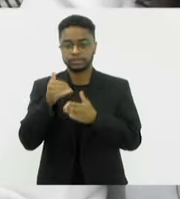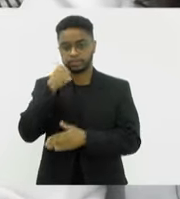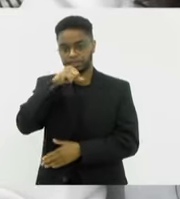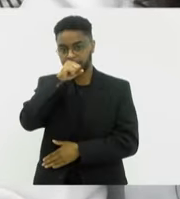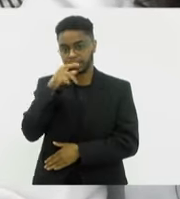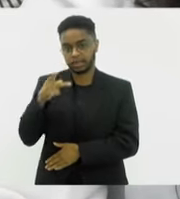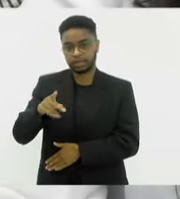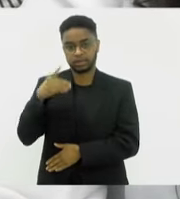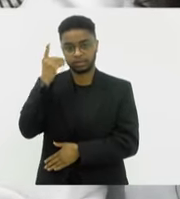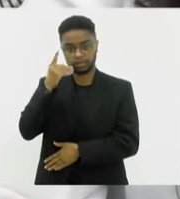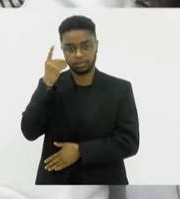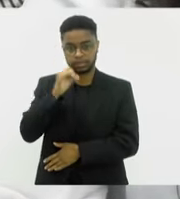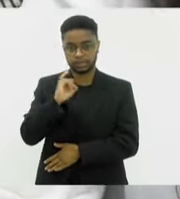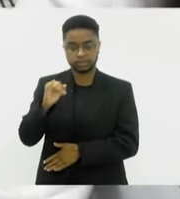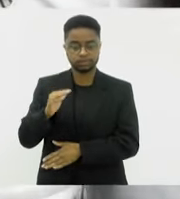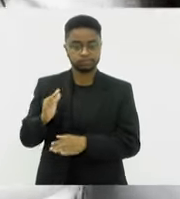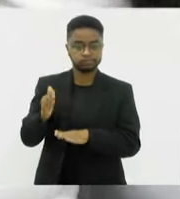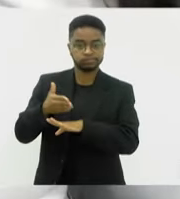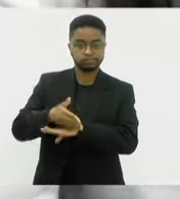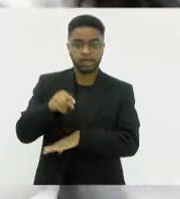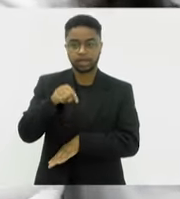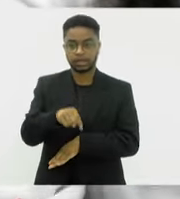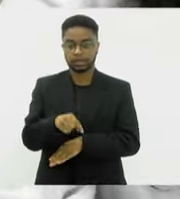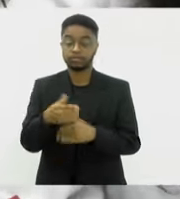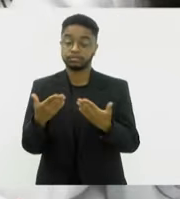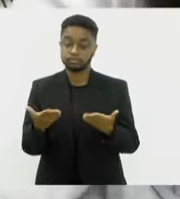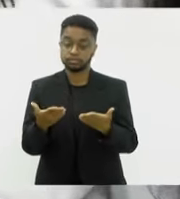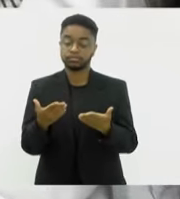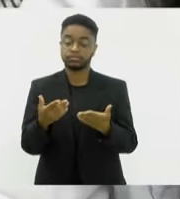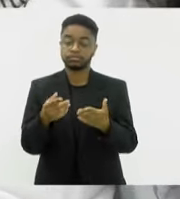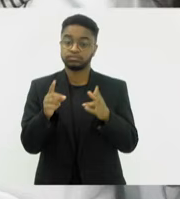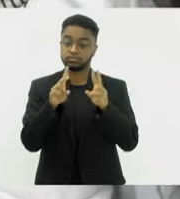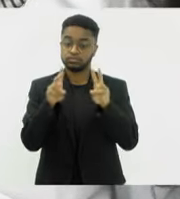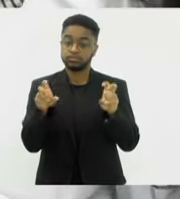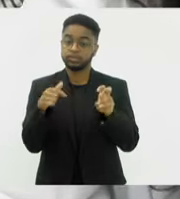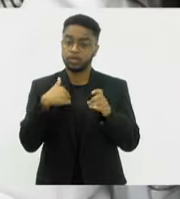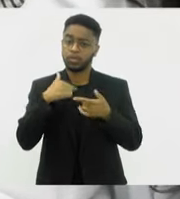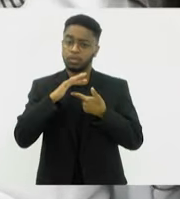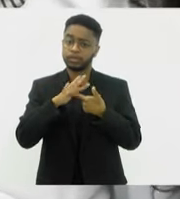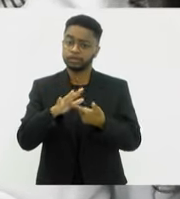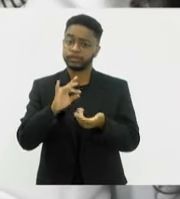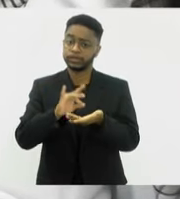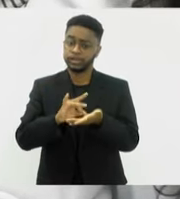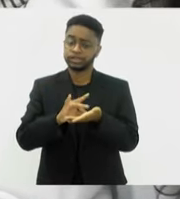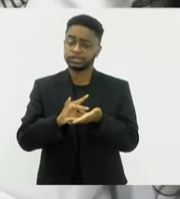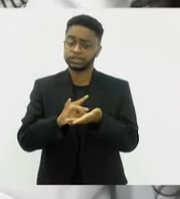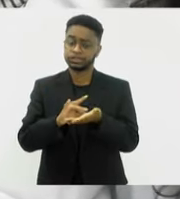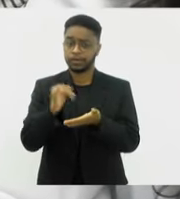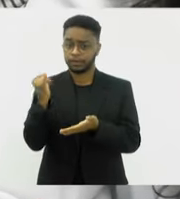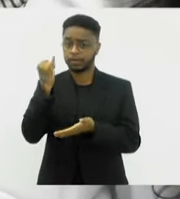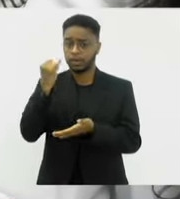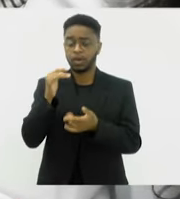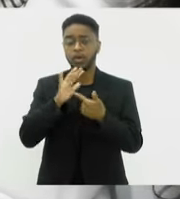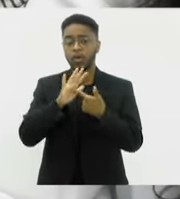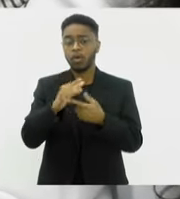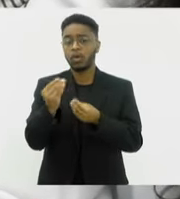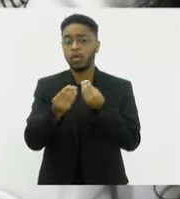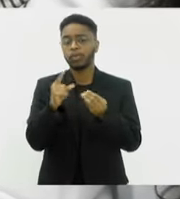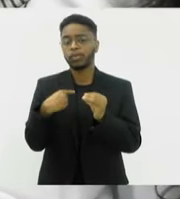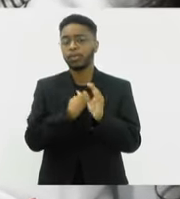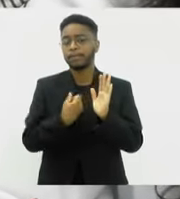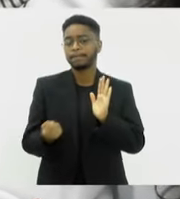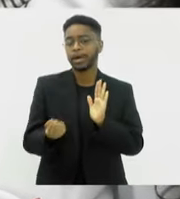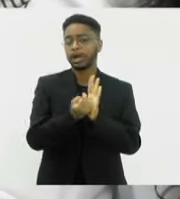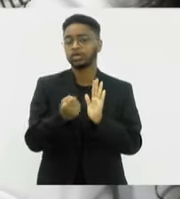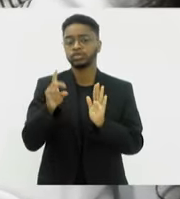aqui estiverem. Então, esse é um ponto que eu trago, que é um ponto sensível, mostrando exatamente o ponto histórico que a gente está vivendo,